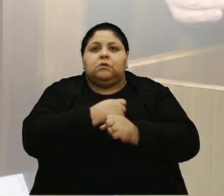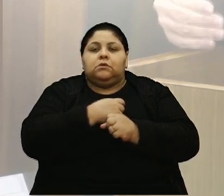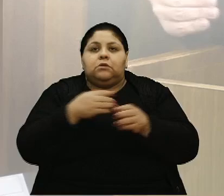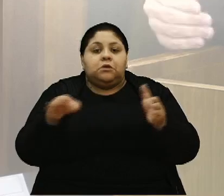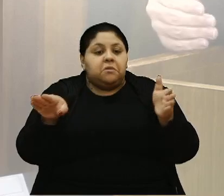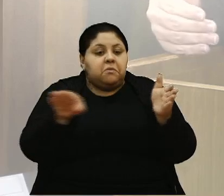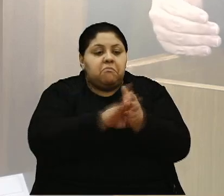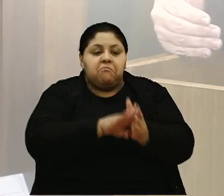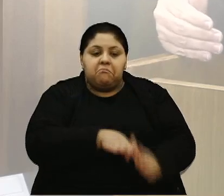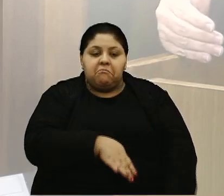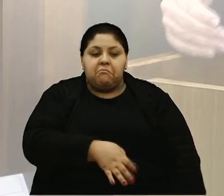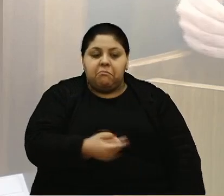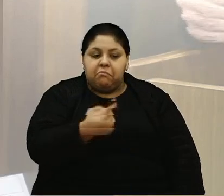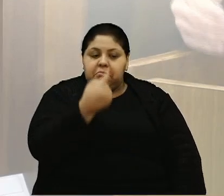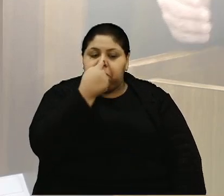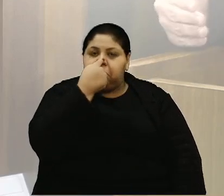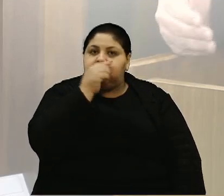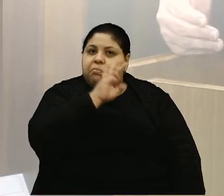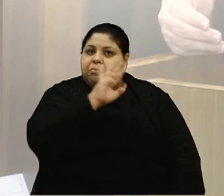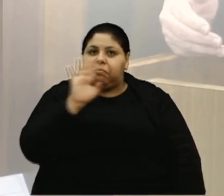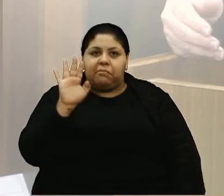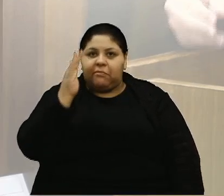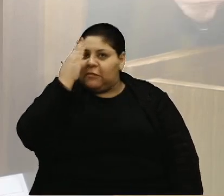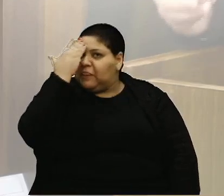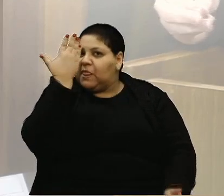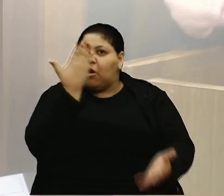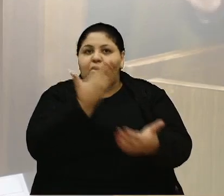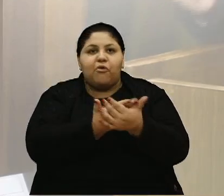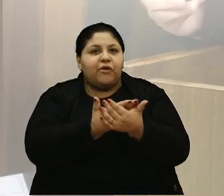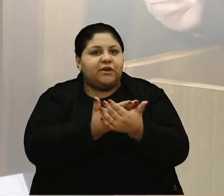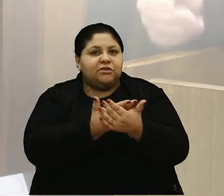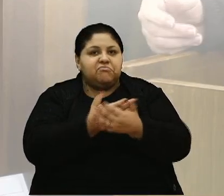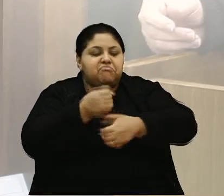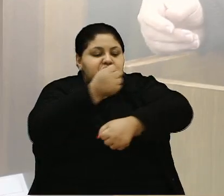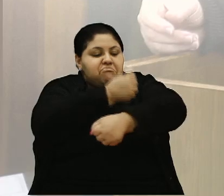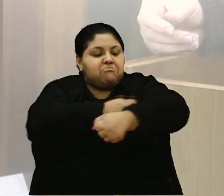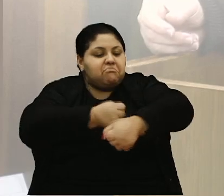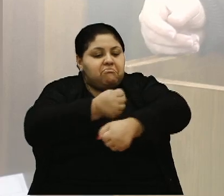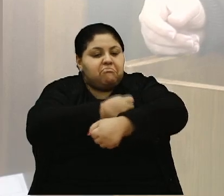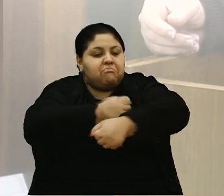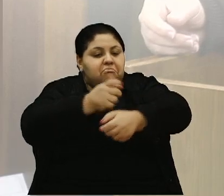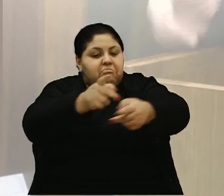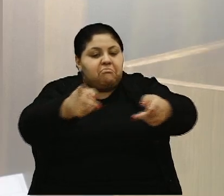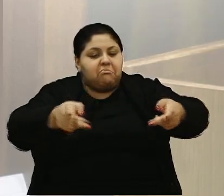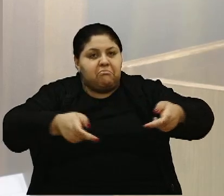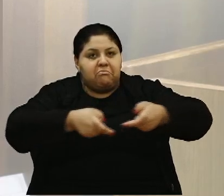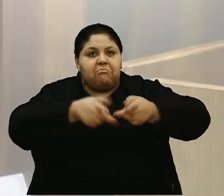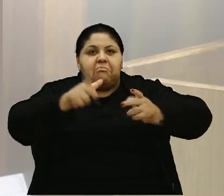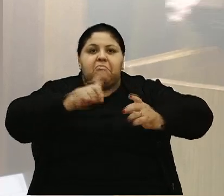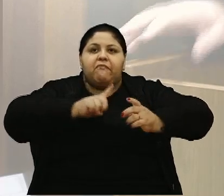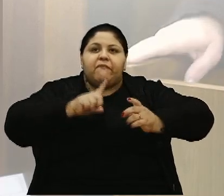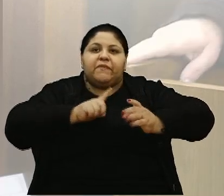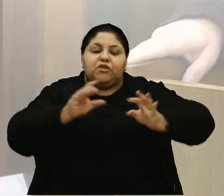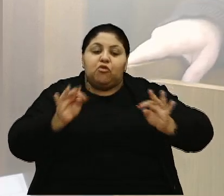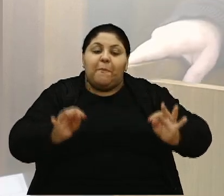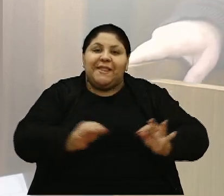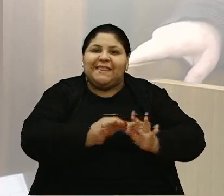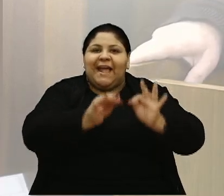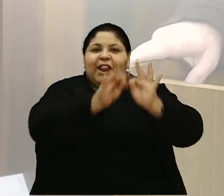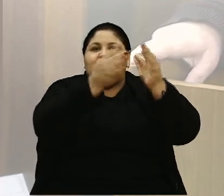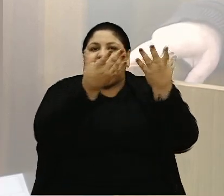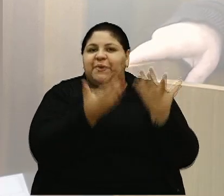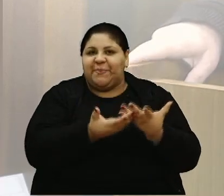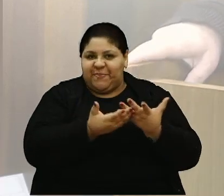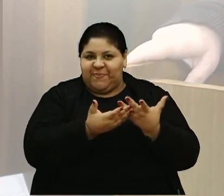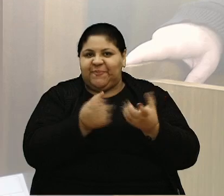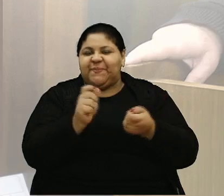chegam, ficam maravilhados e não acreditam nessa iguaria, nesse prato e existe toda uma tecnologia, vamos dizer assim, para